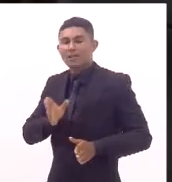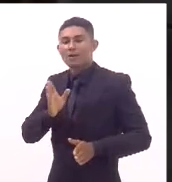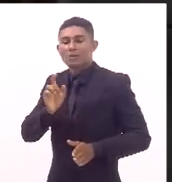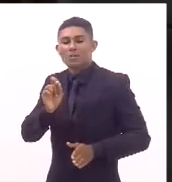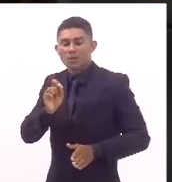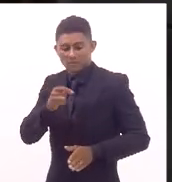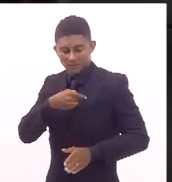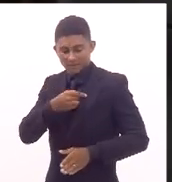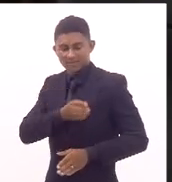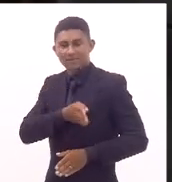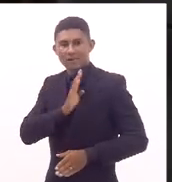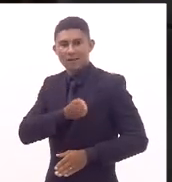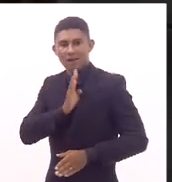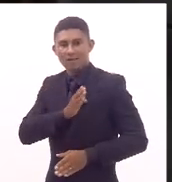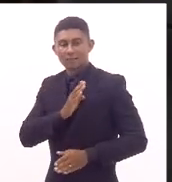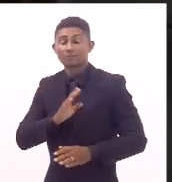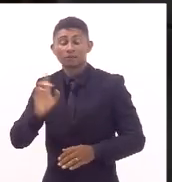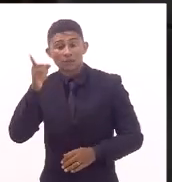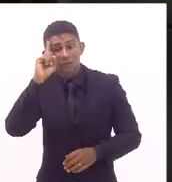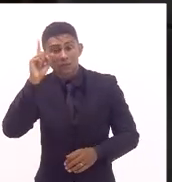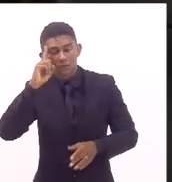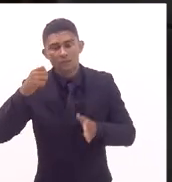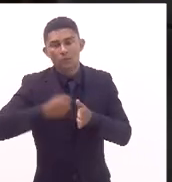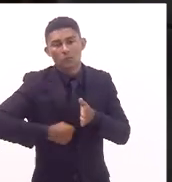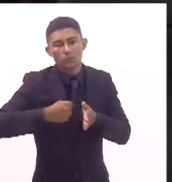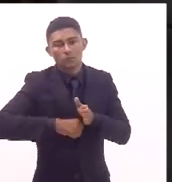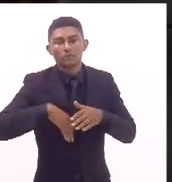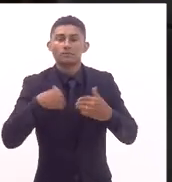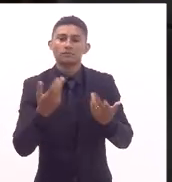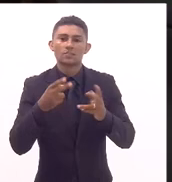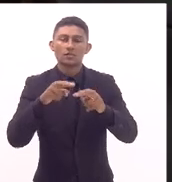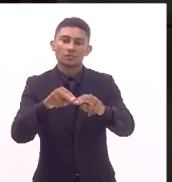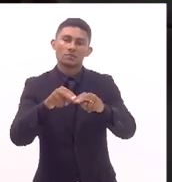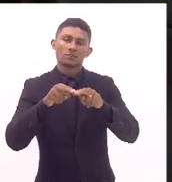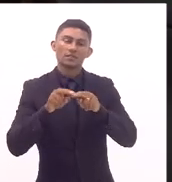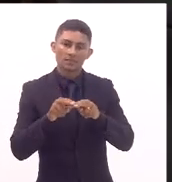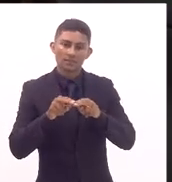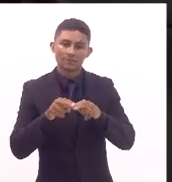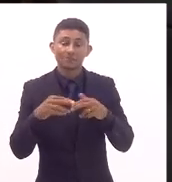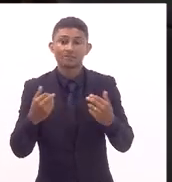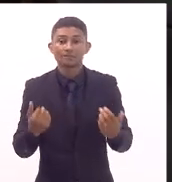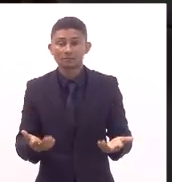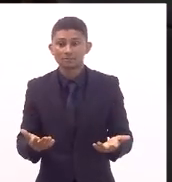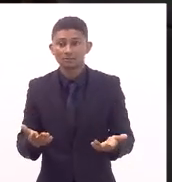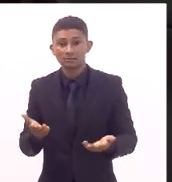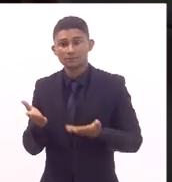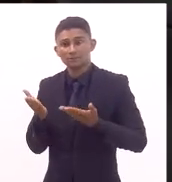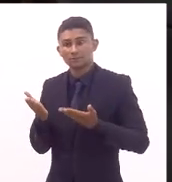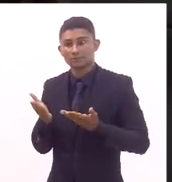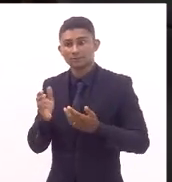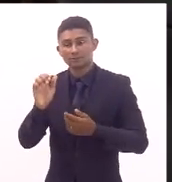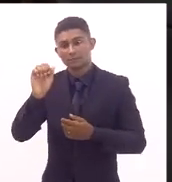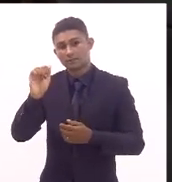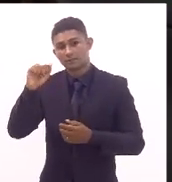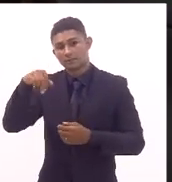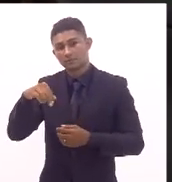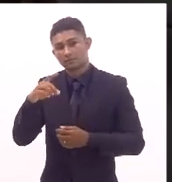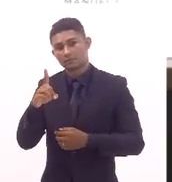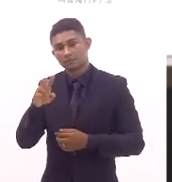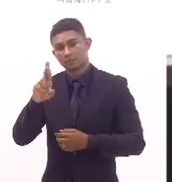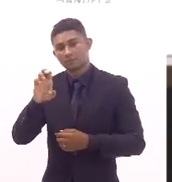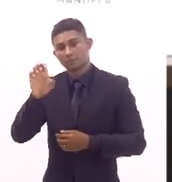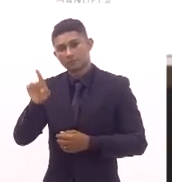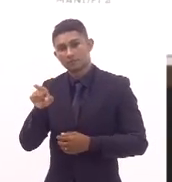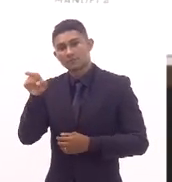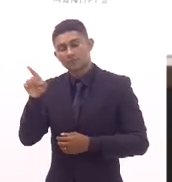que nasceram da luta do dia a dia e é por isso que eu tenho o André como